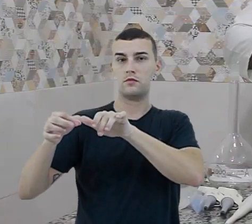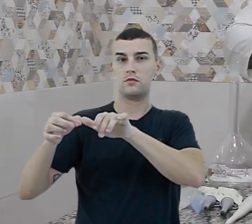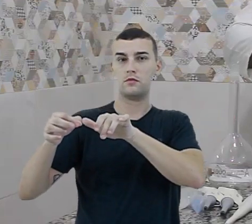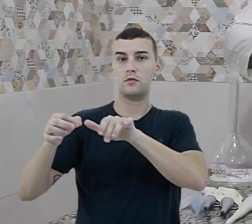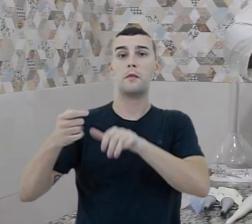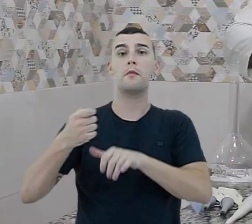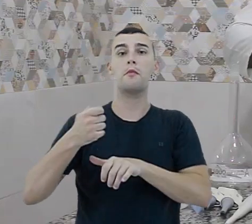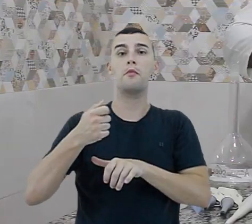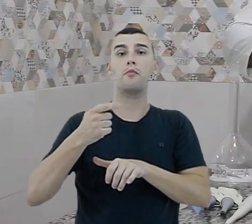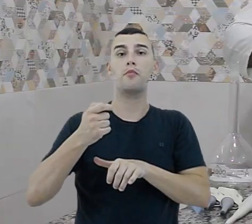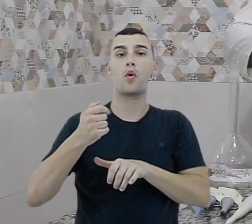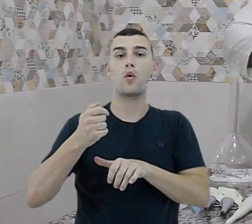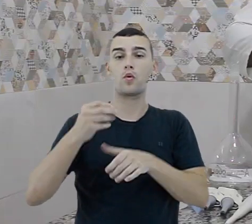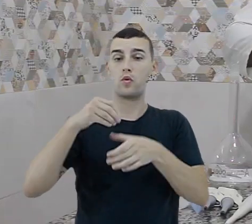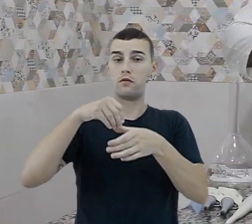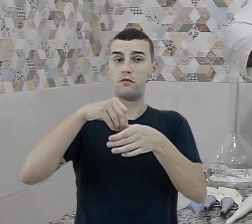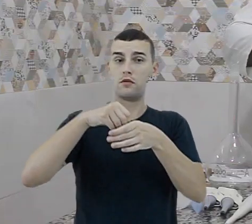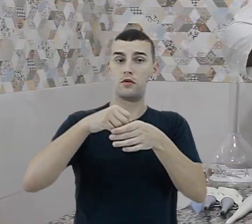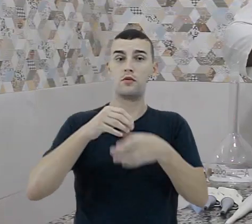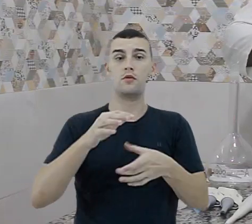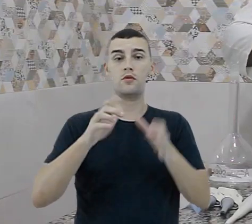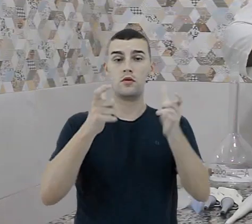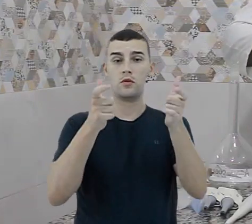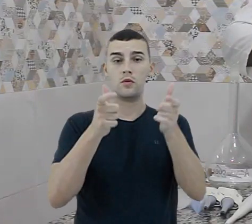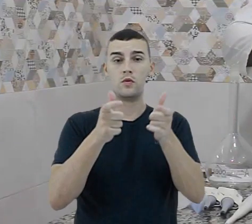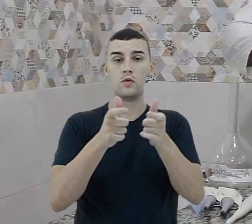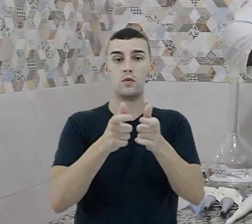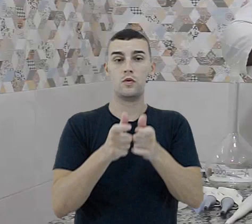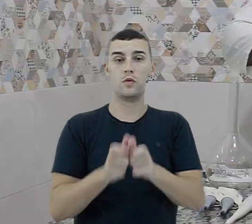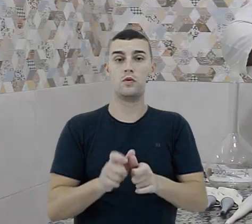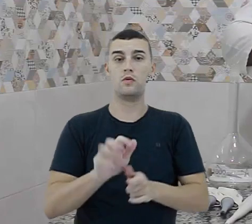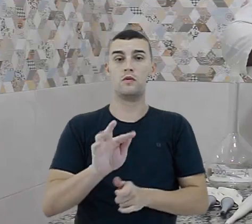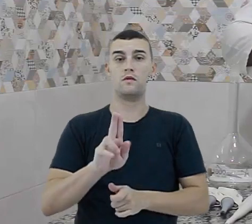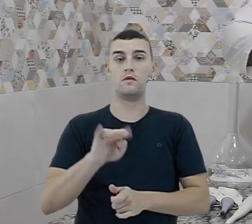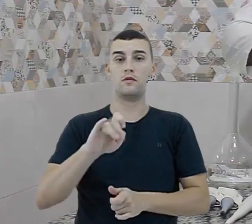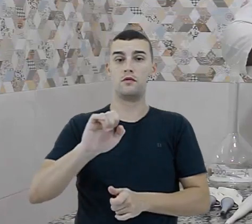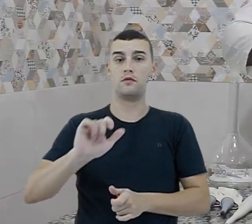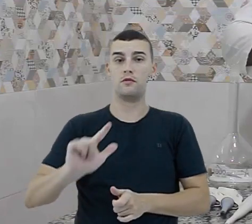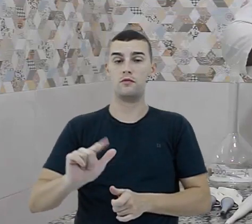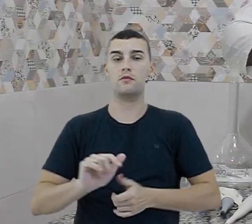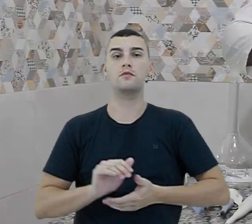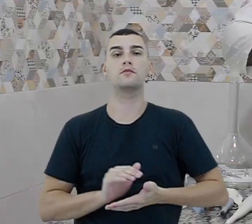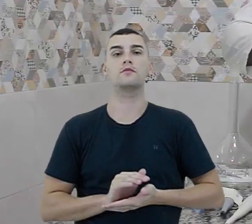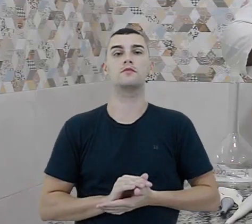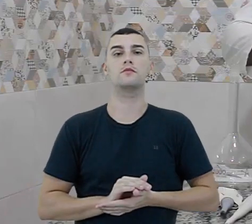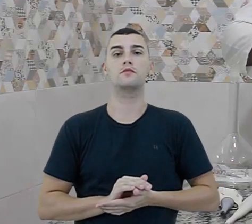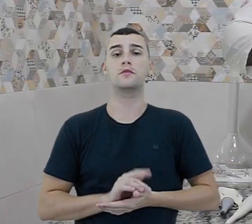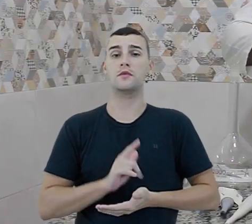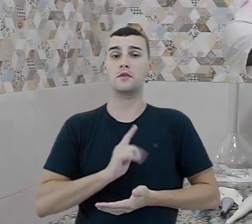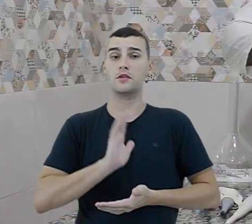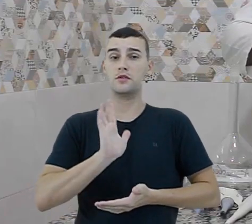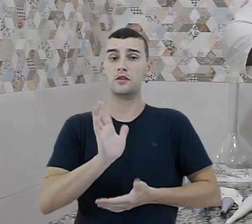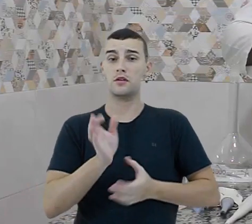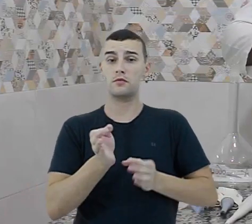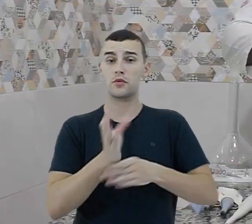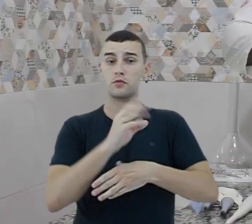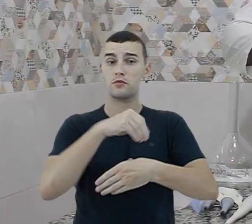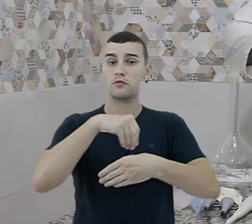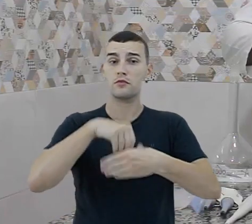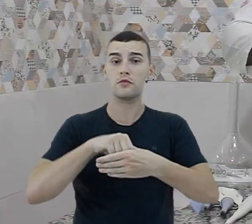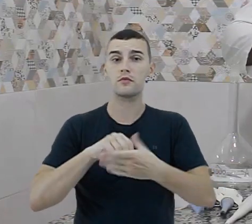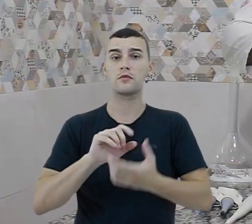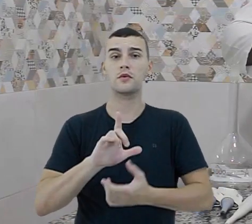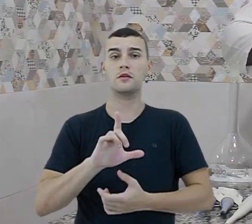funil. Então agora eu venho despejando esse líquido e aí eu já tenho lá